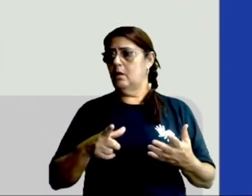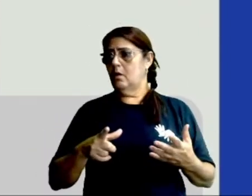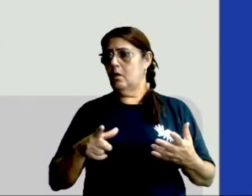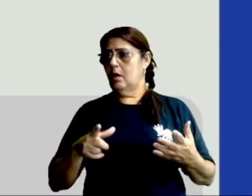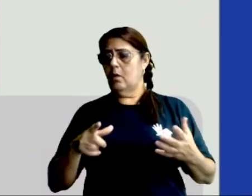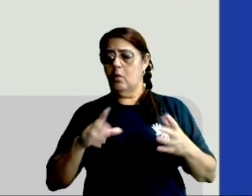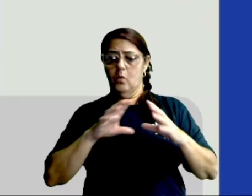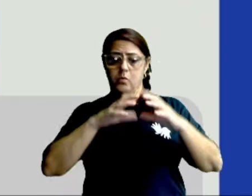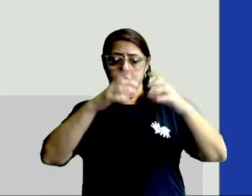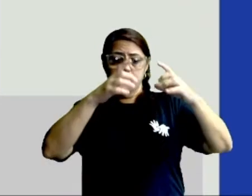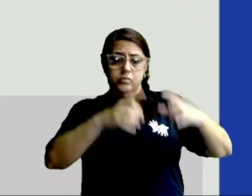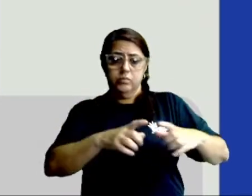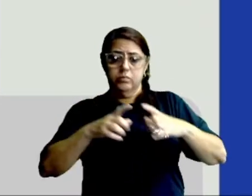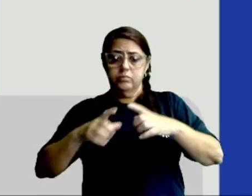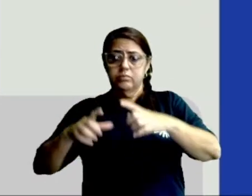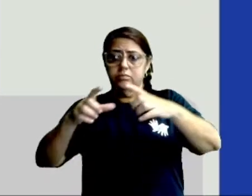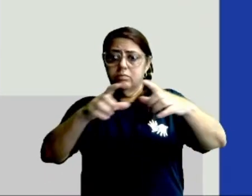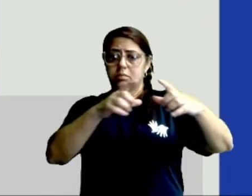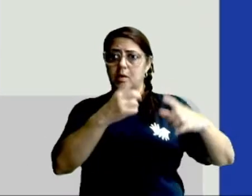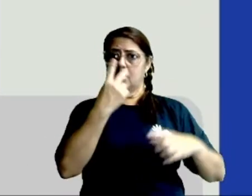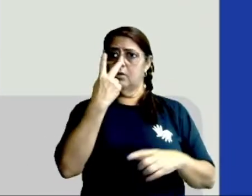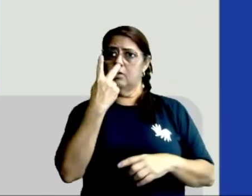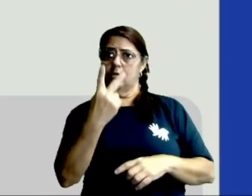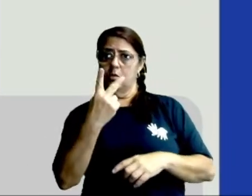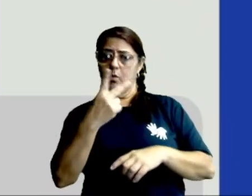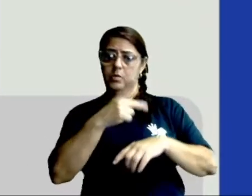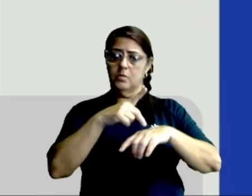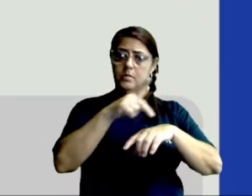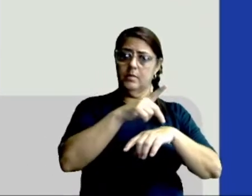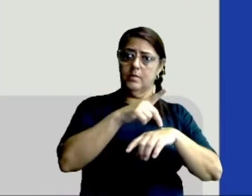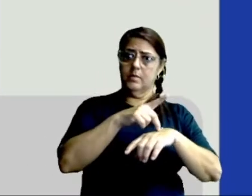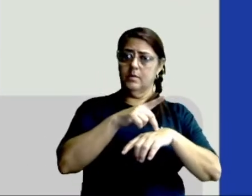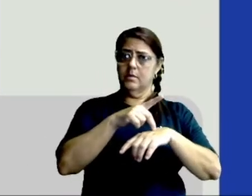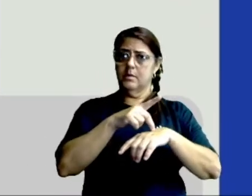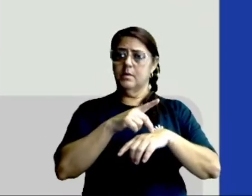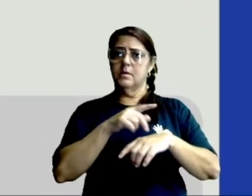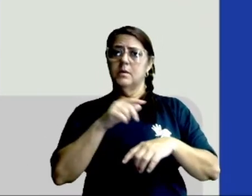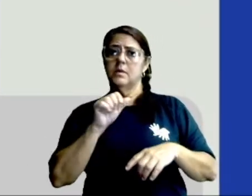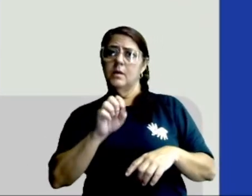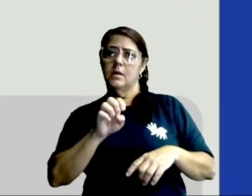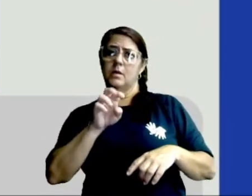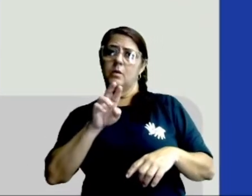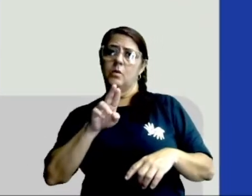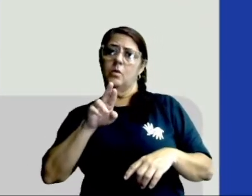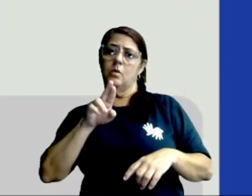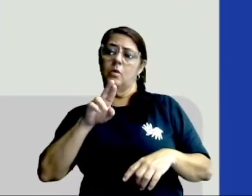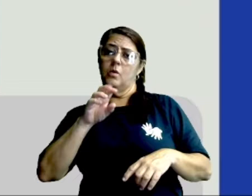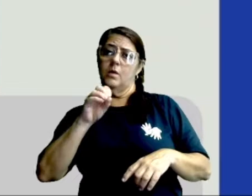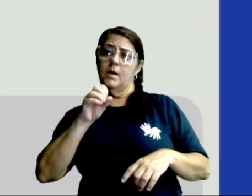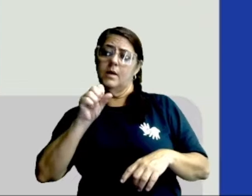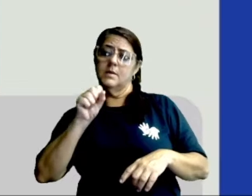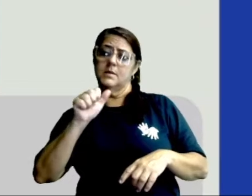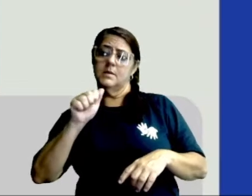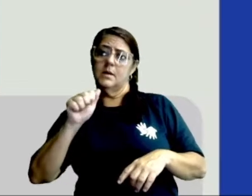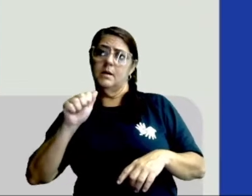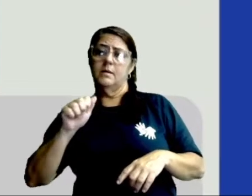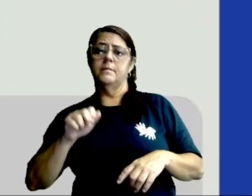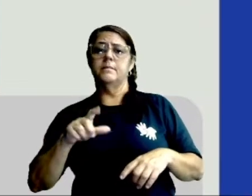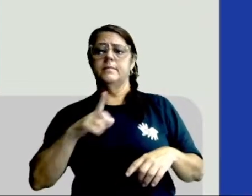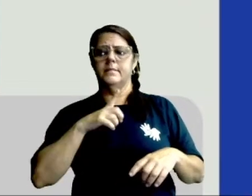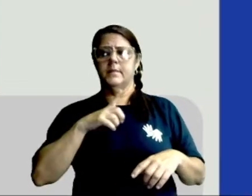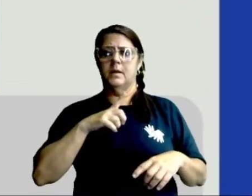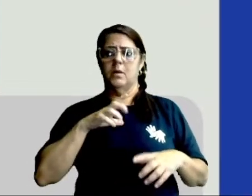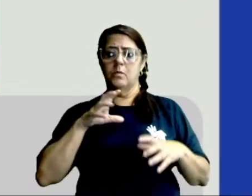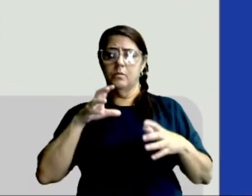essa faixa de terra, sendo que dois estão nesse limite da Eurásia, né? Dois têm porção, uma parte